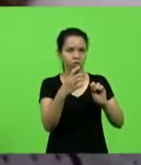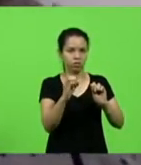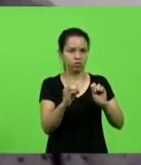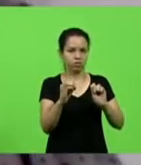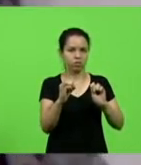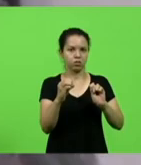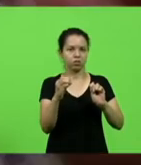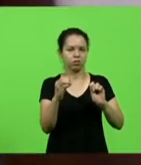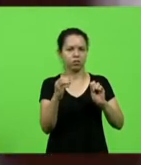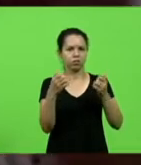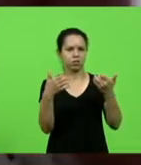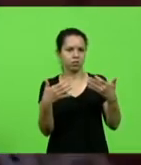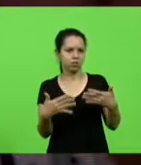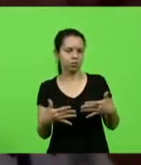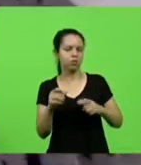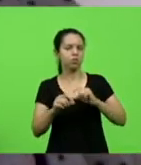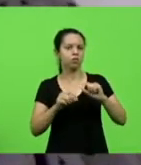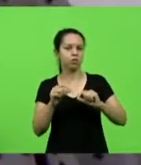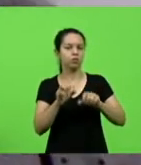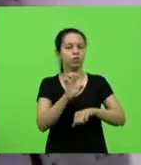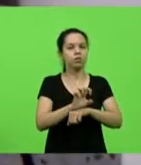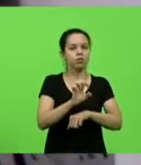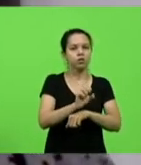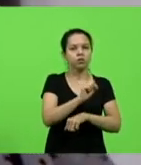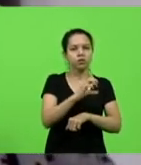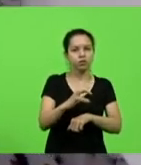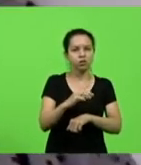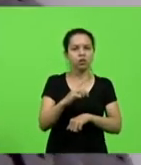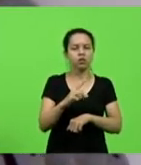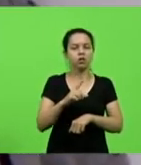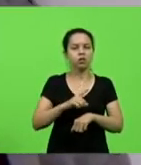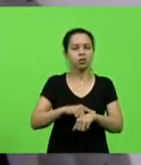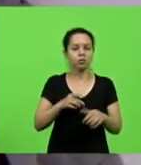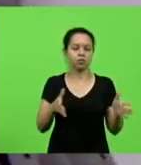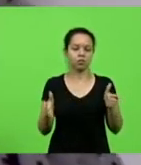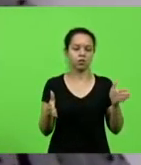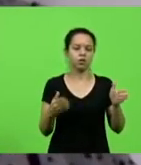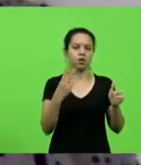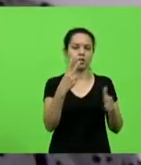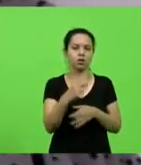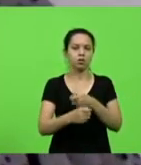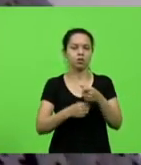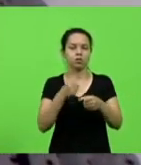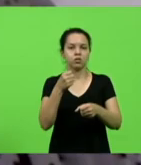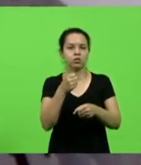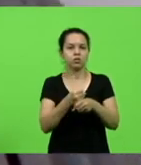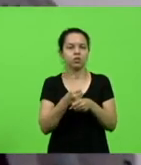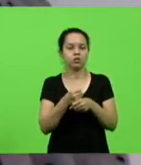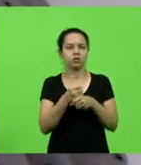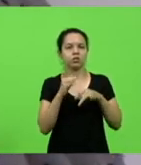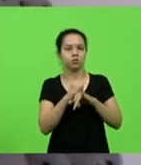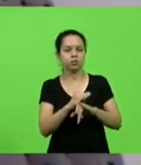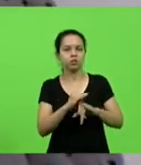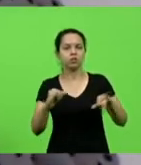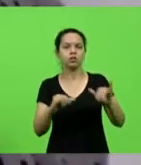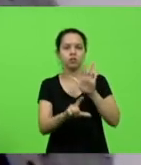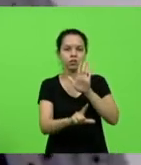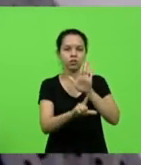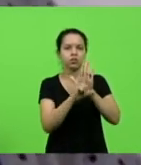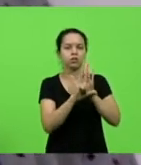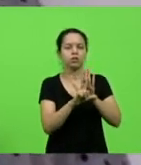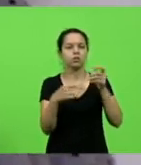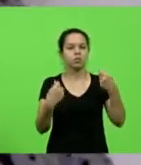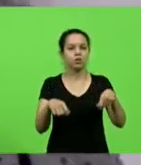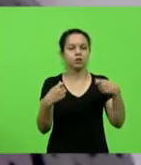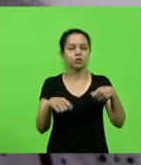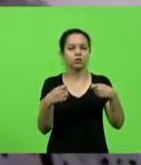de Santa Catarina tem um prazo de 2 anos, contado da sua publicação de lei, que deverá atualizar